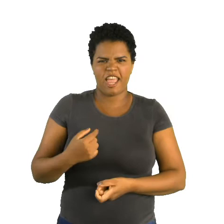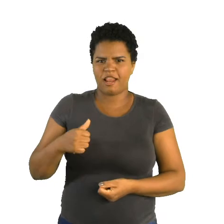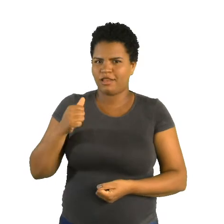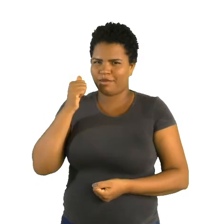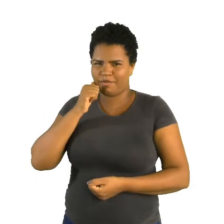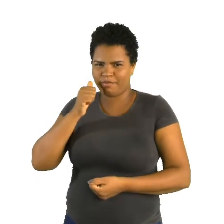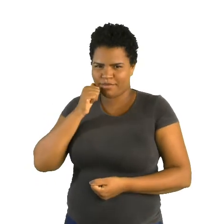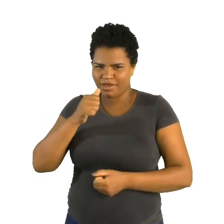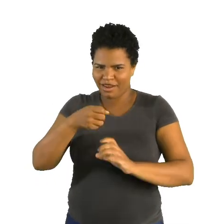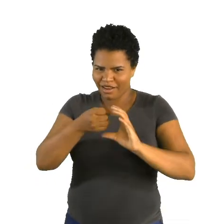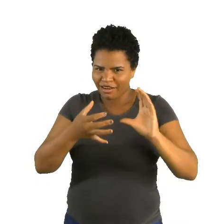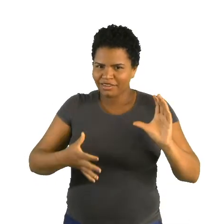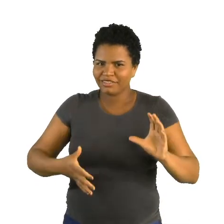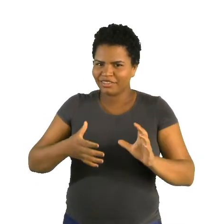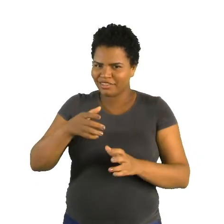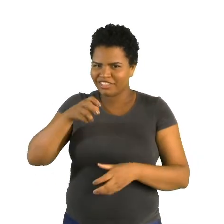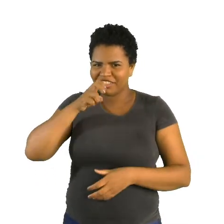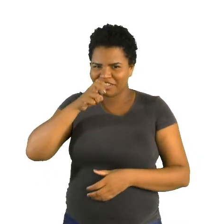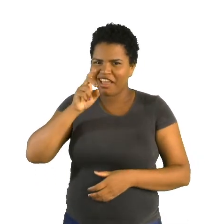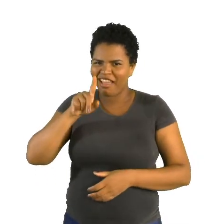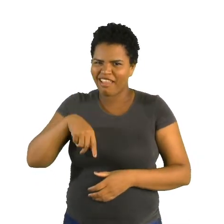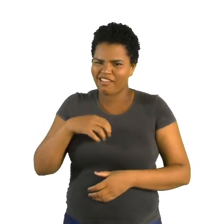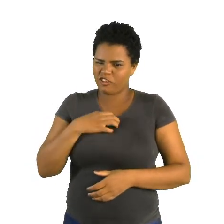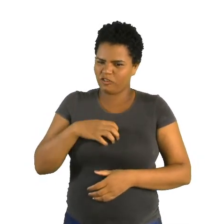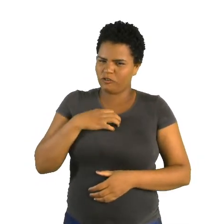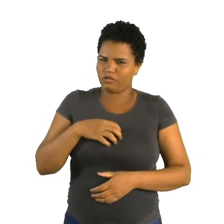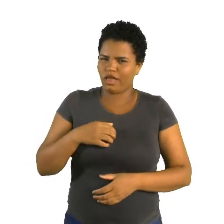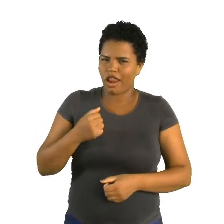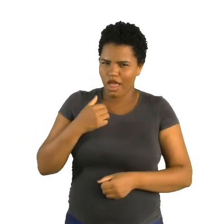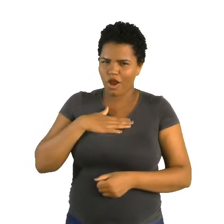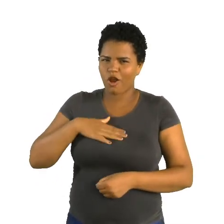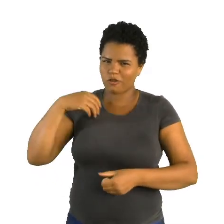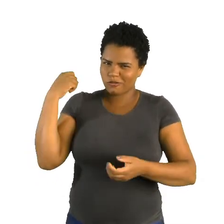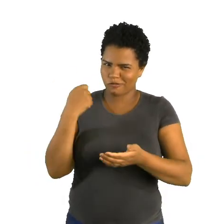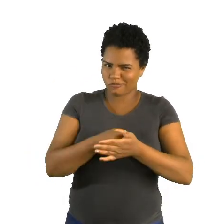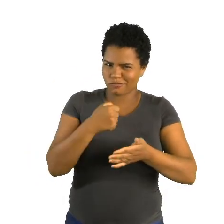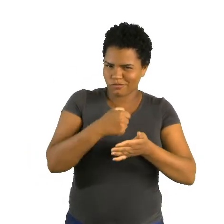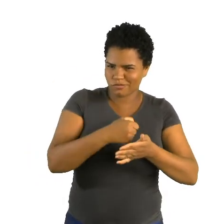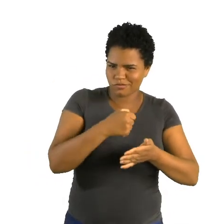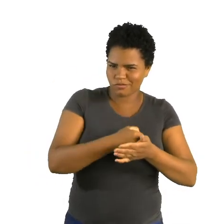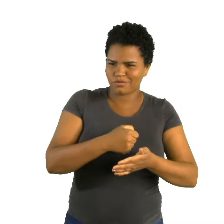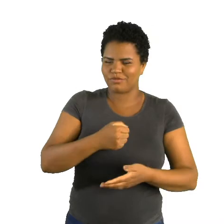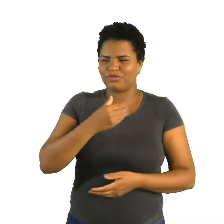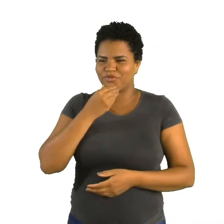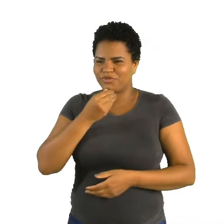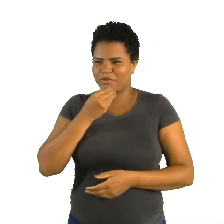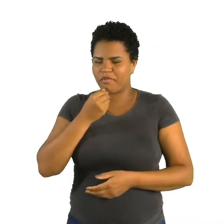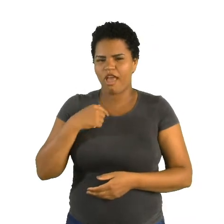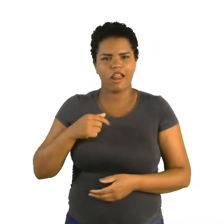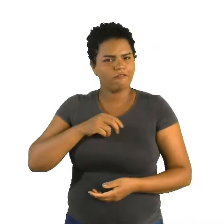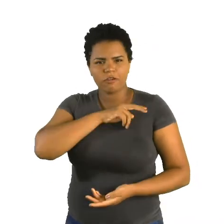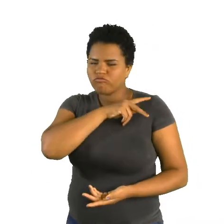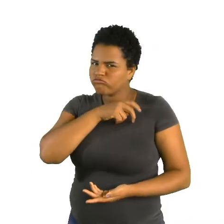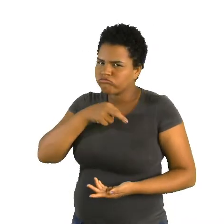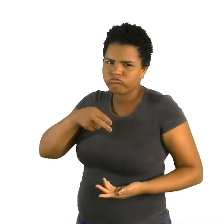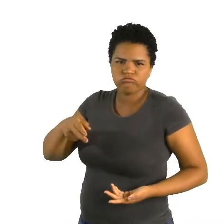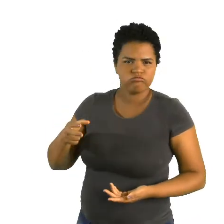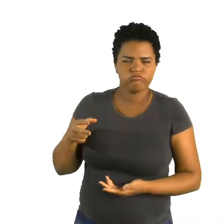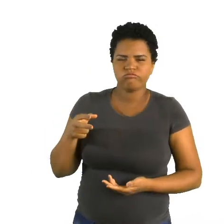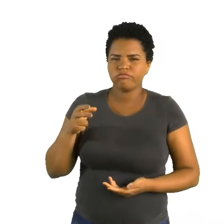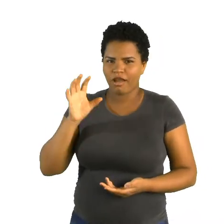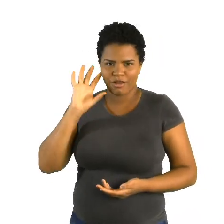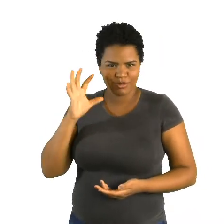valente, que gosta de bater nos meninos, o que ela fez? Foi lá tirar satisfação. E no terceiro